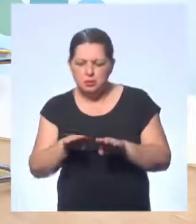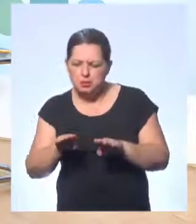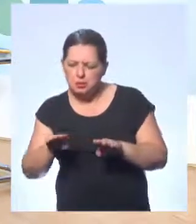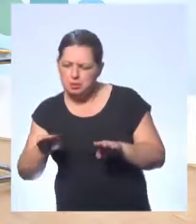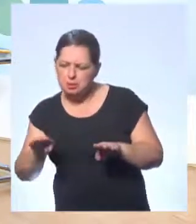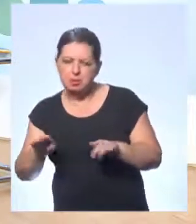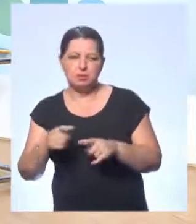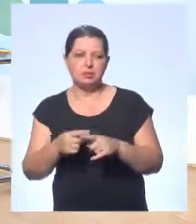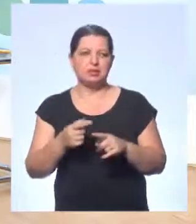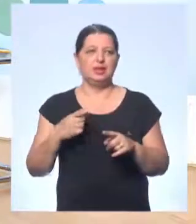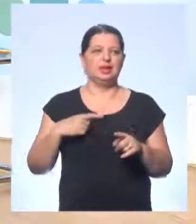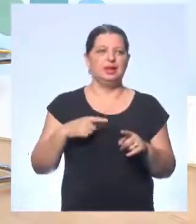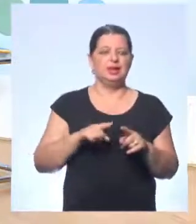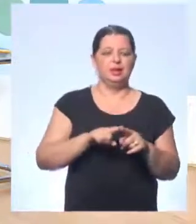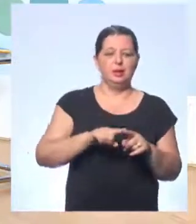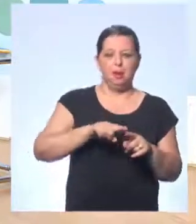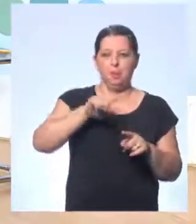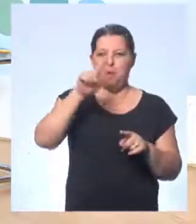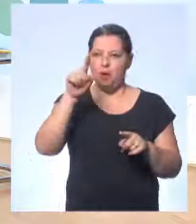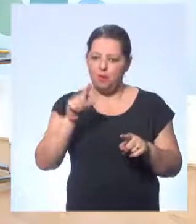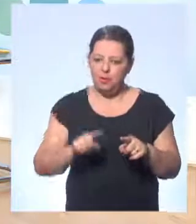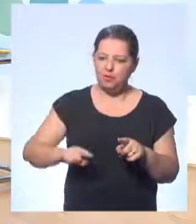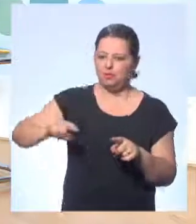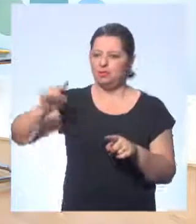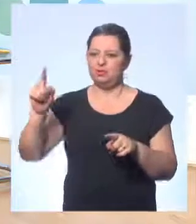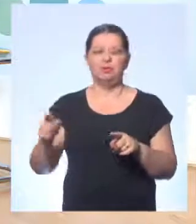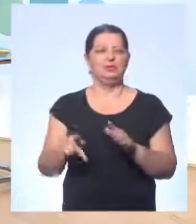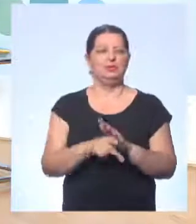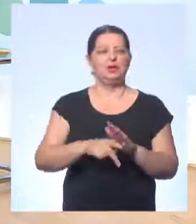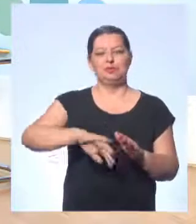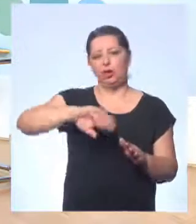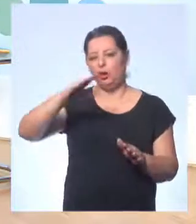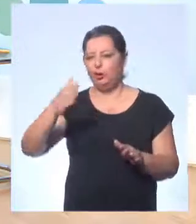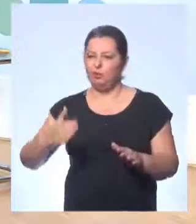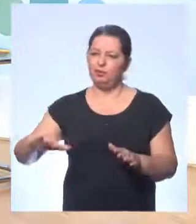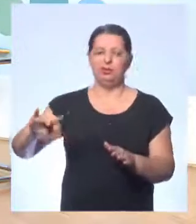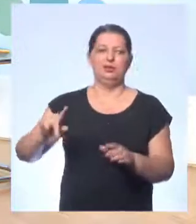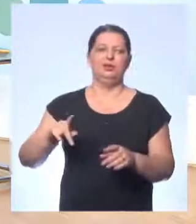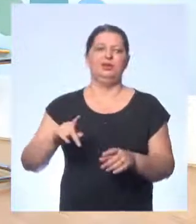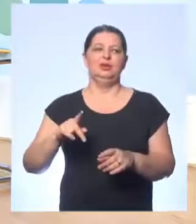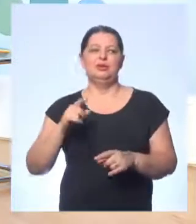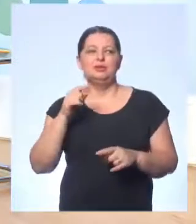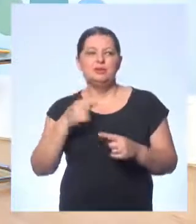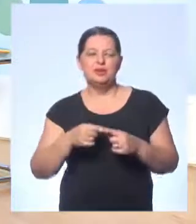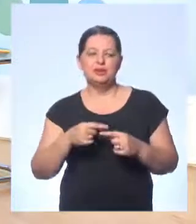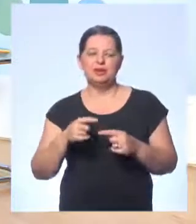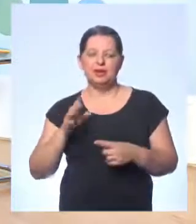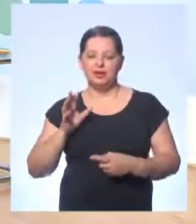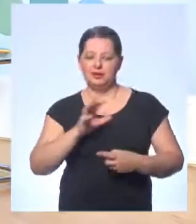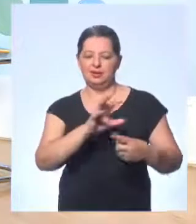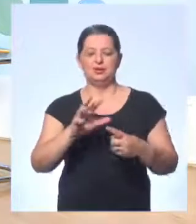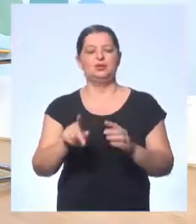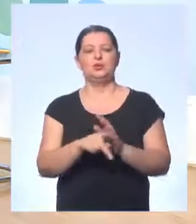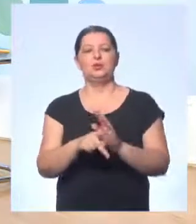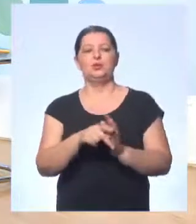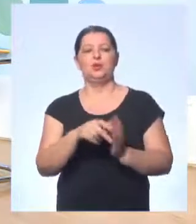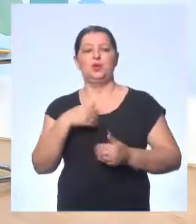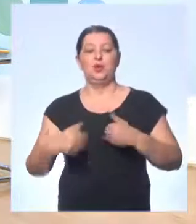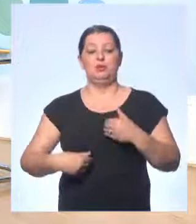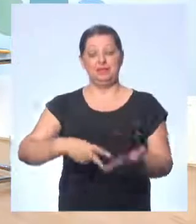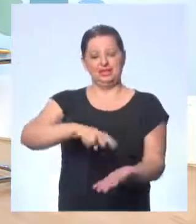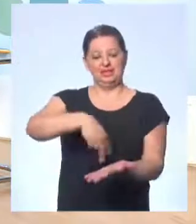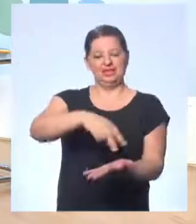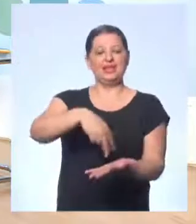pensa que vai cair num tempo e cai no outro, e daí isso que convida o corpo a dançar. Então, é legal a gente ver, por